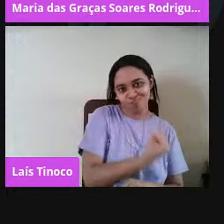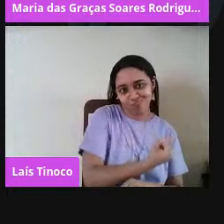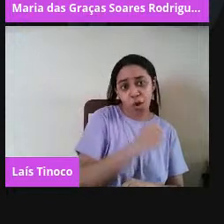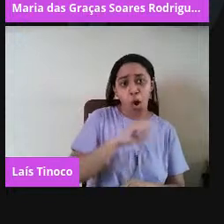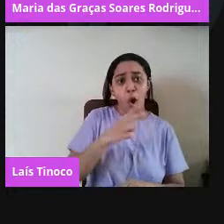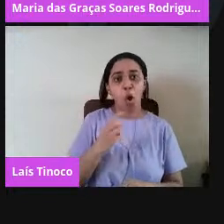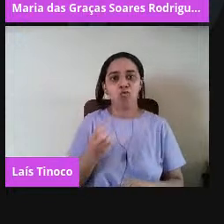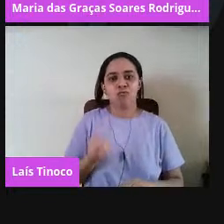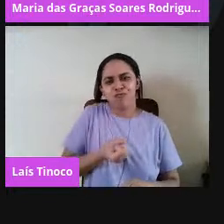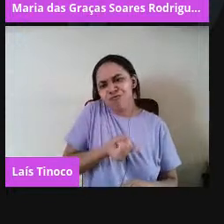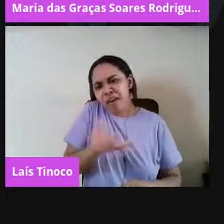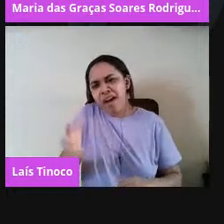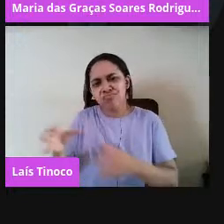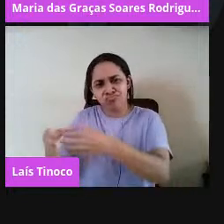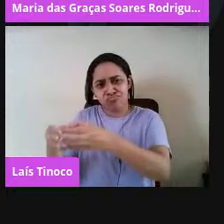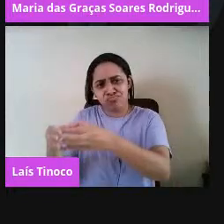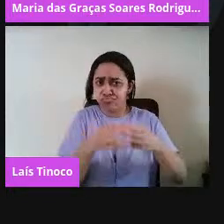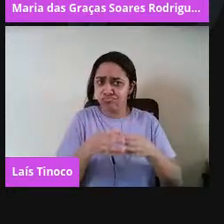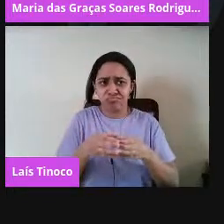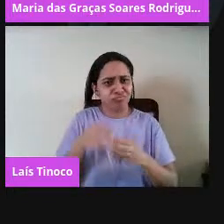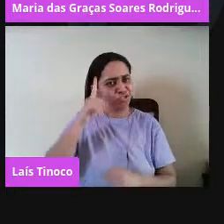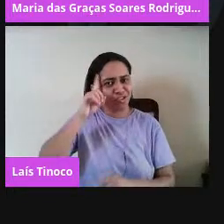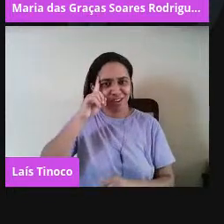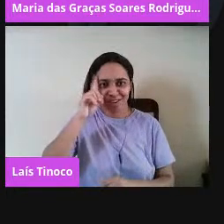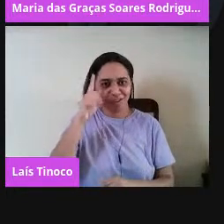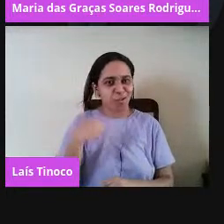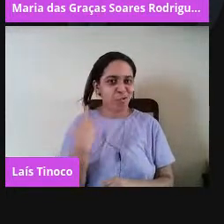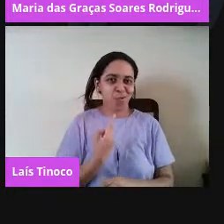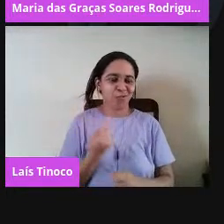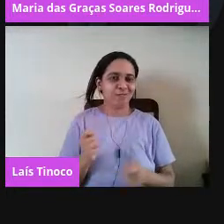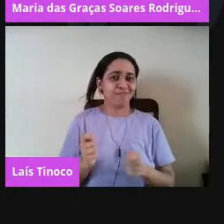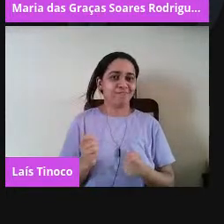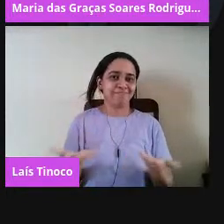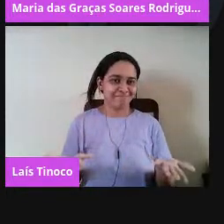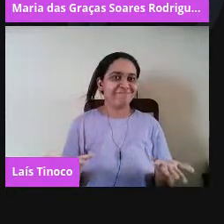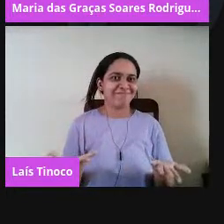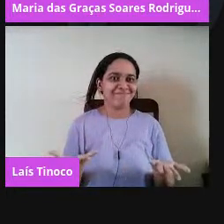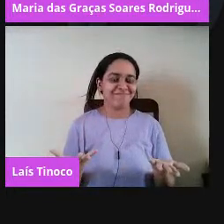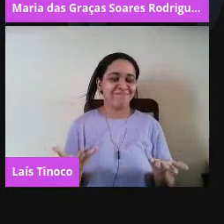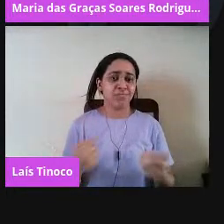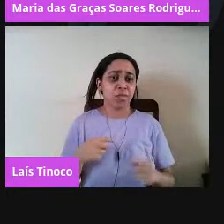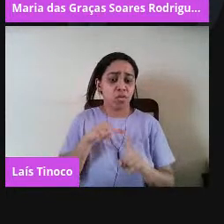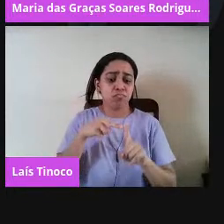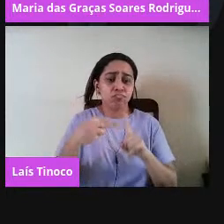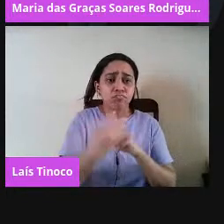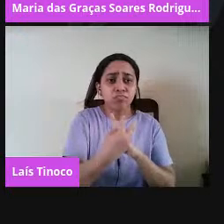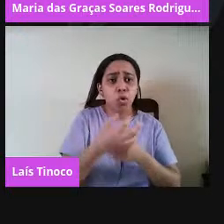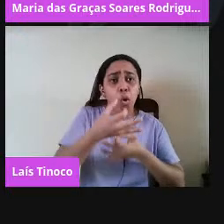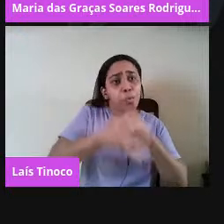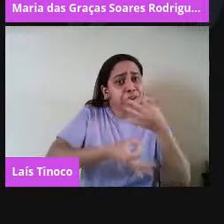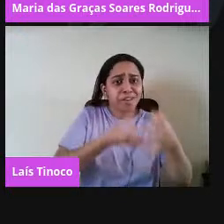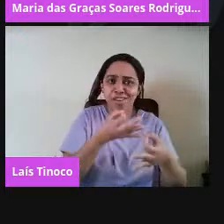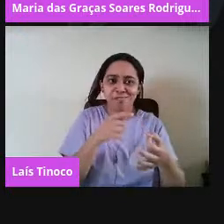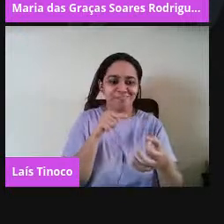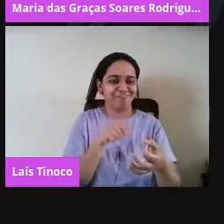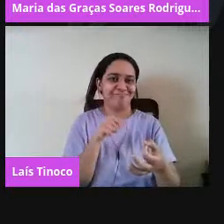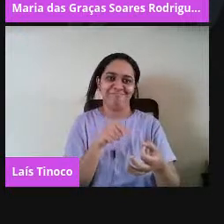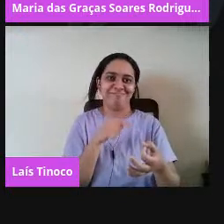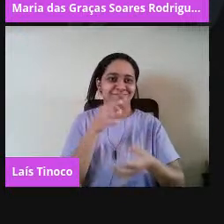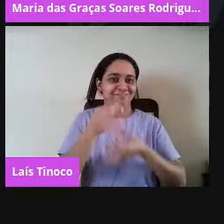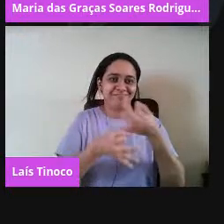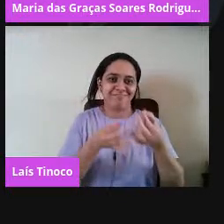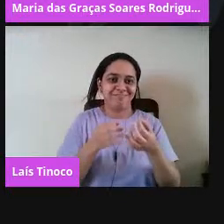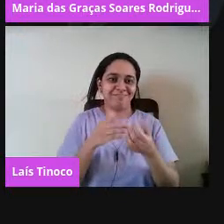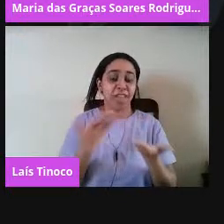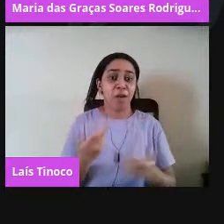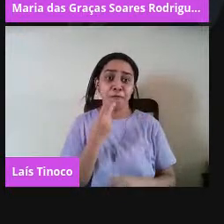cotidiana. Constantemente a gente faz isso. A gente está emitindo ponto de vista quando a gente dá uma opinião, não é?